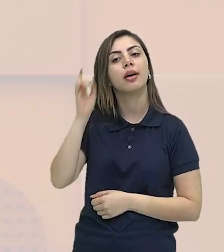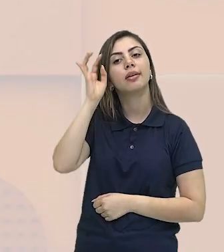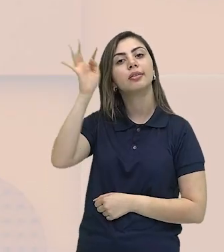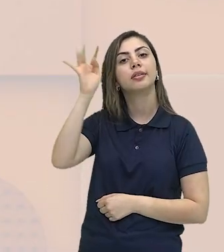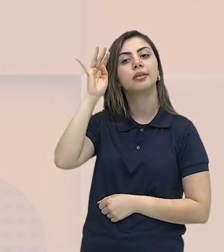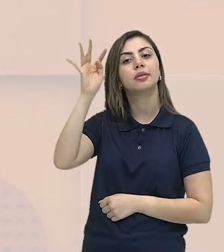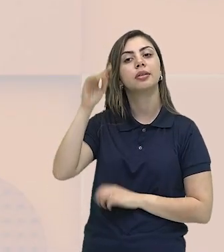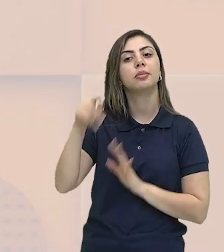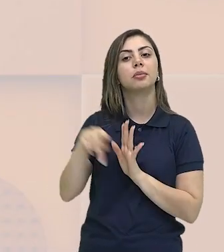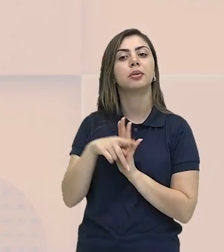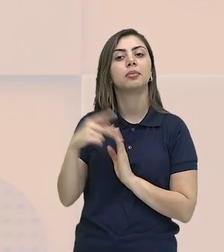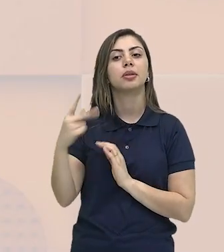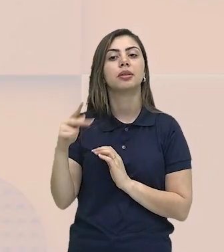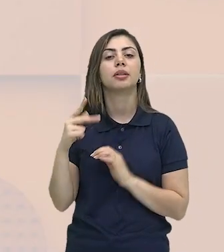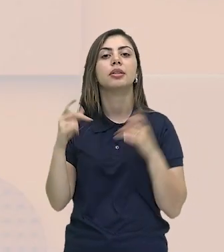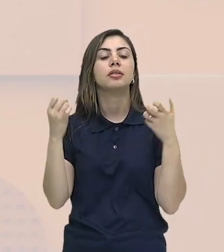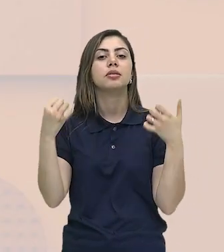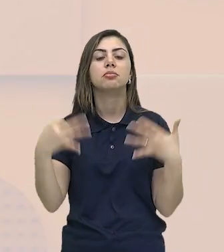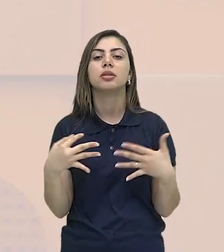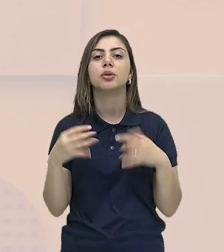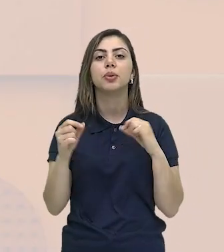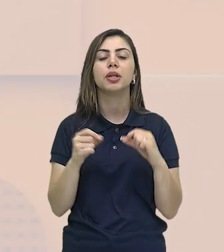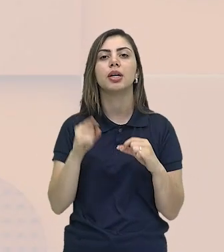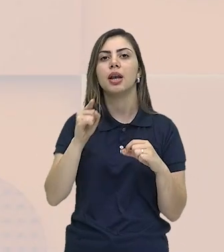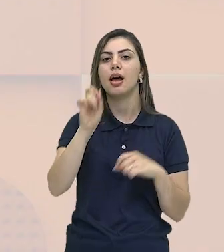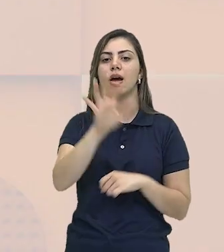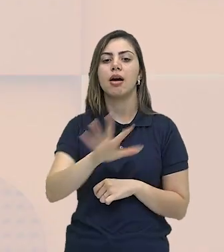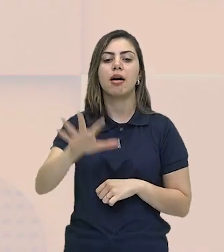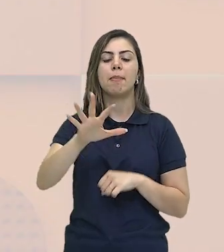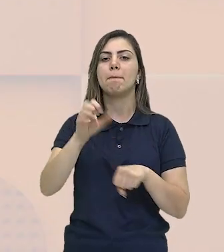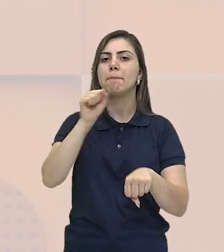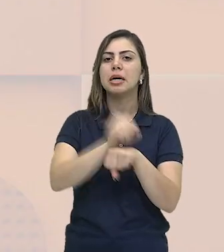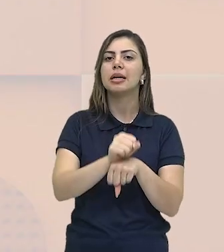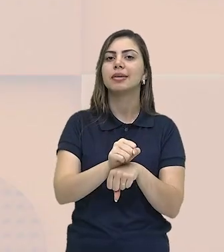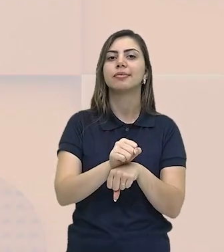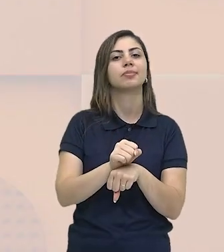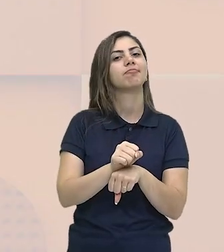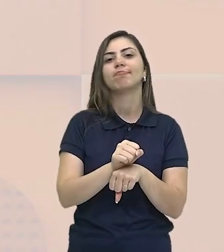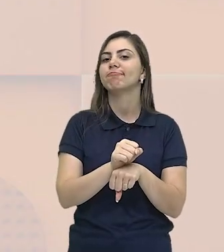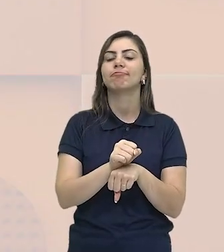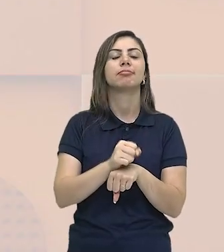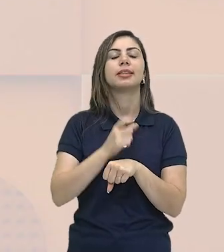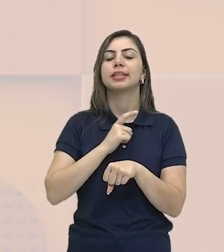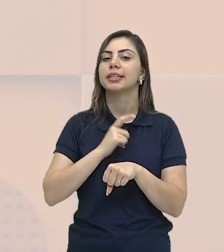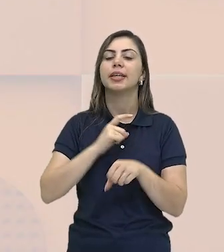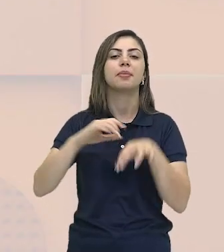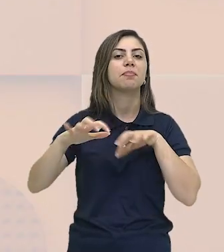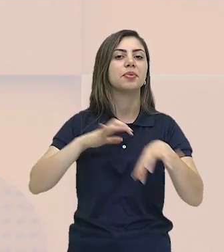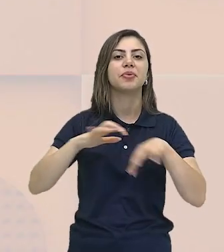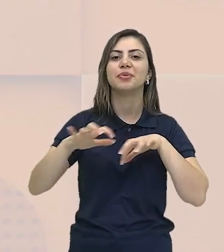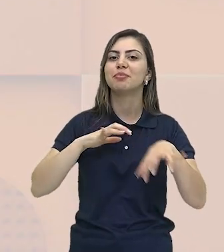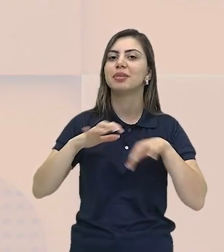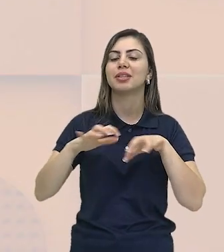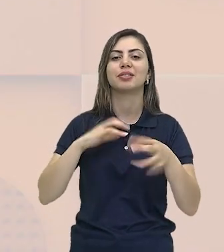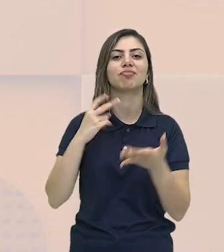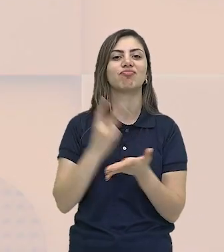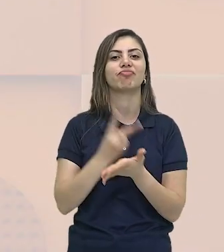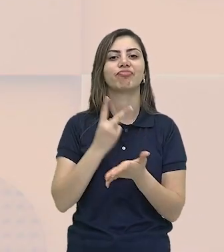teoria, os continentes eles não são estáticos, eles estão à deriva. Eles estão ali se